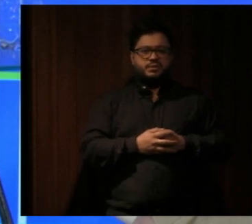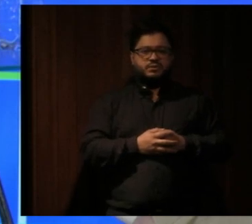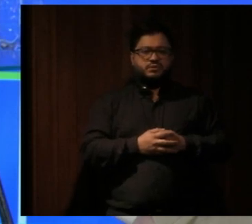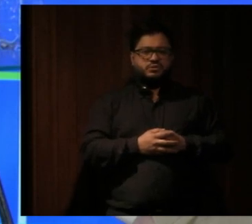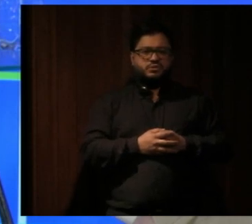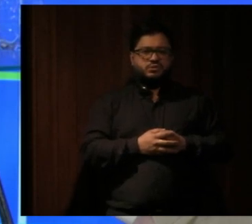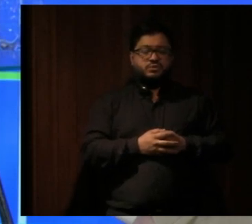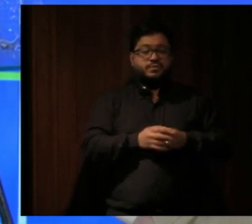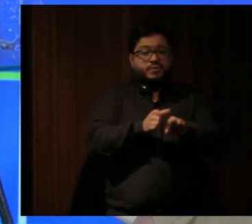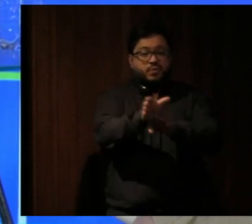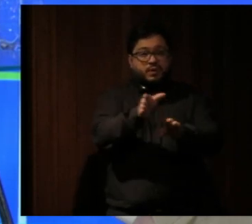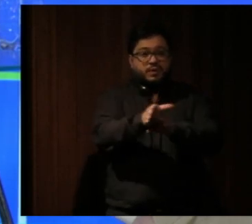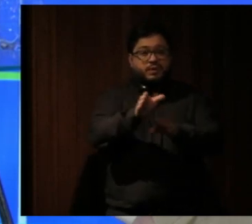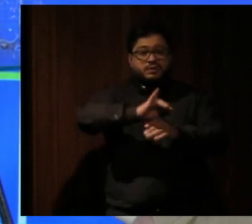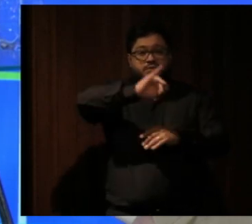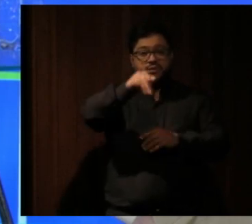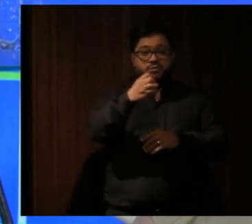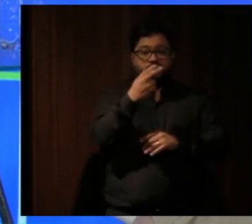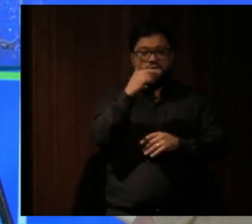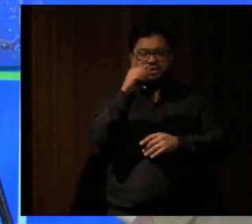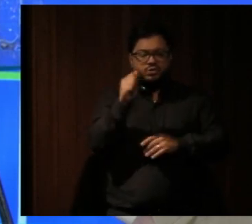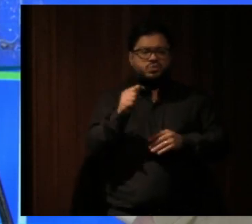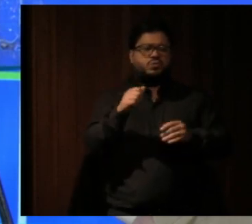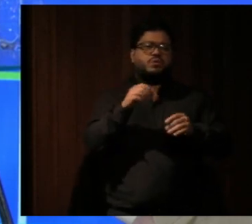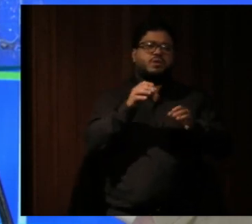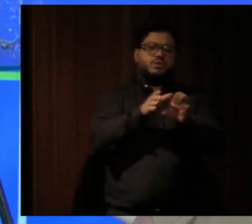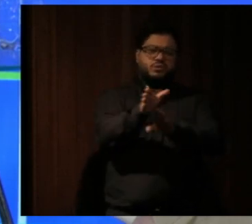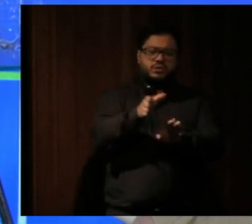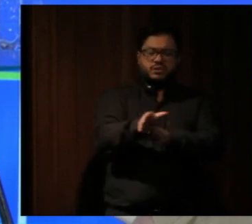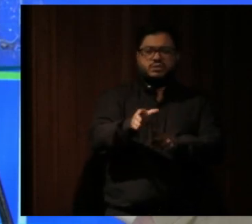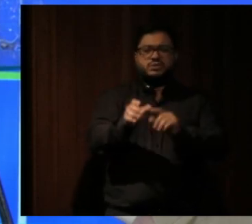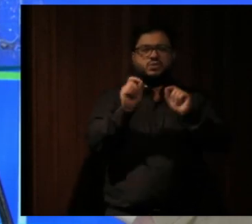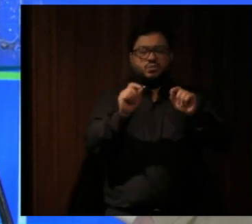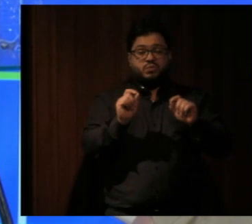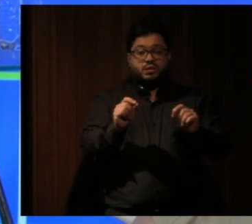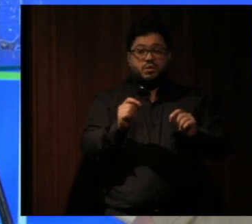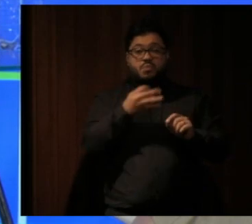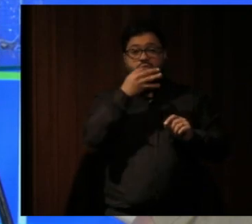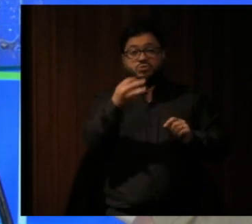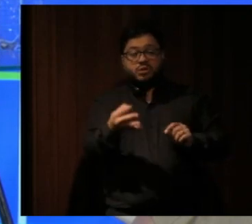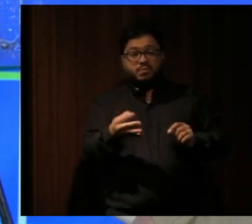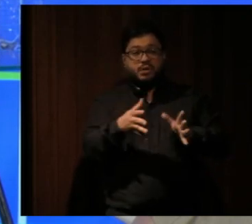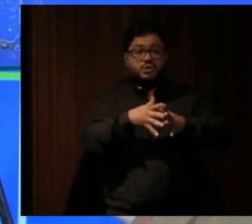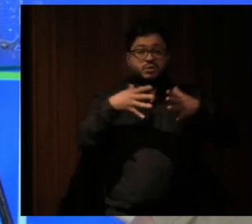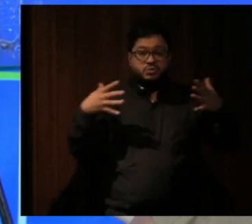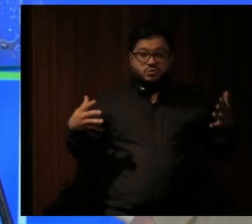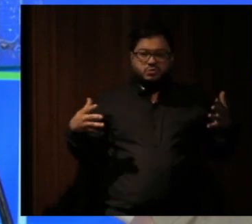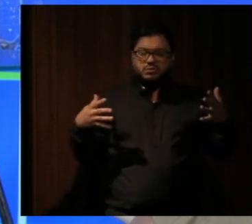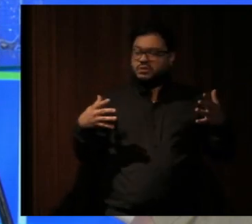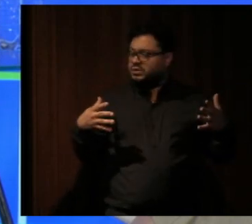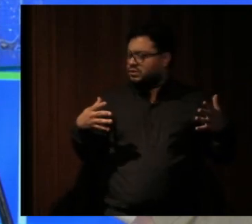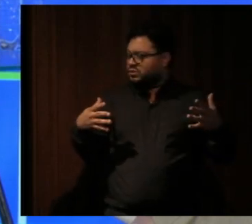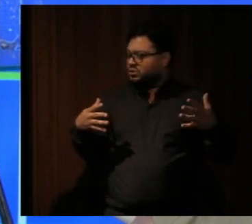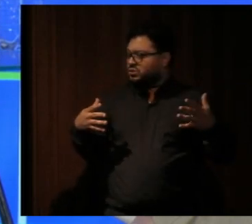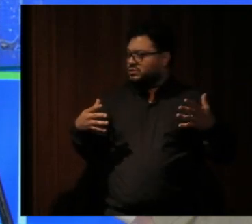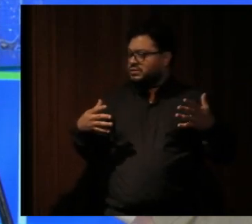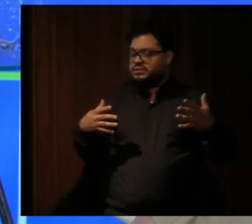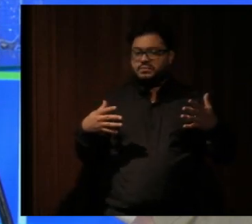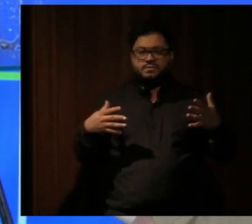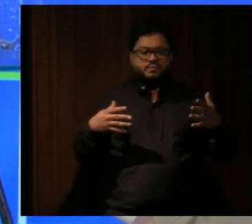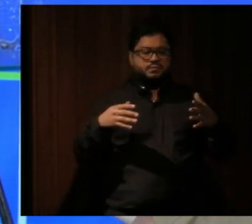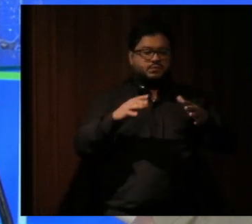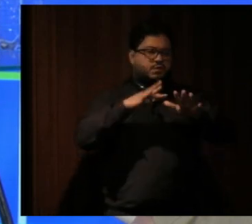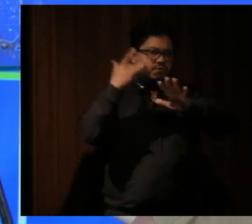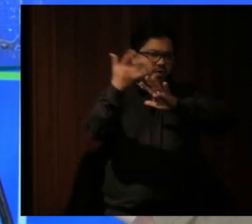a a orientação do jeduca né as orientações da jeduca os o posicionamento dos grandes dos grandes veículos